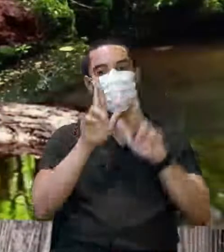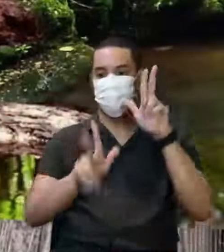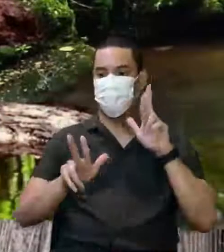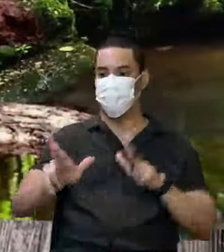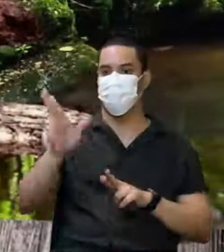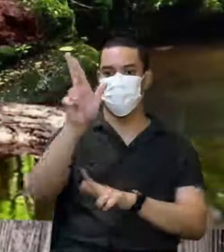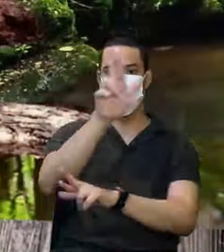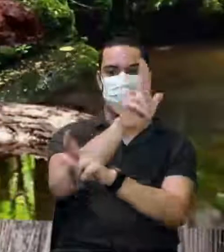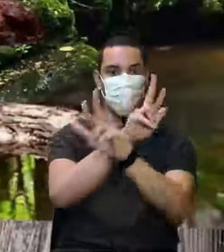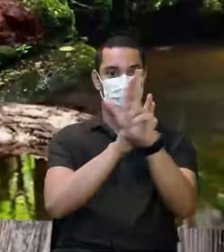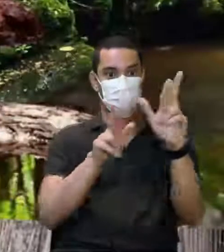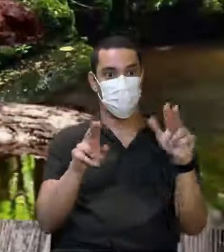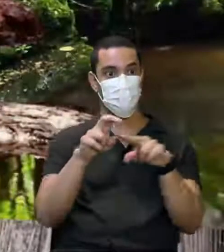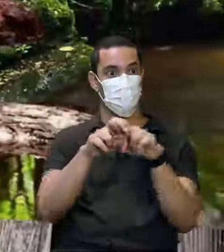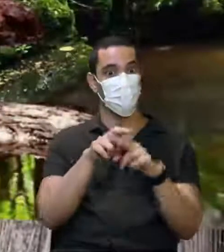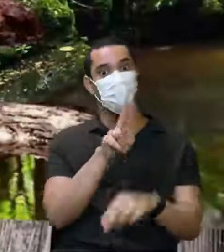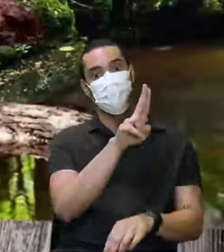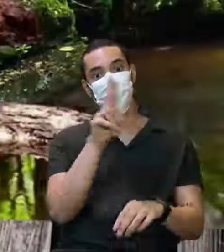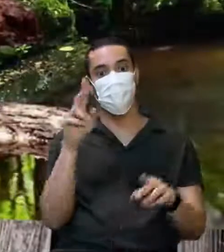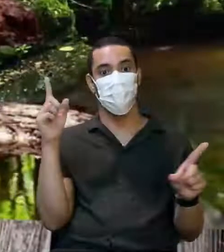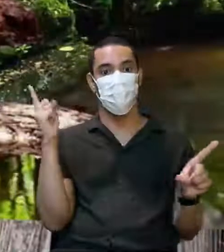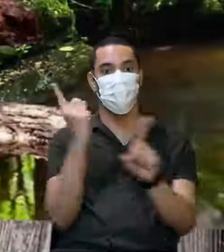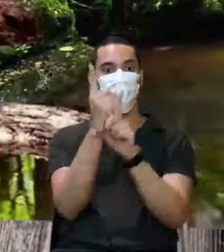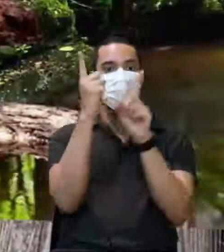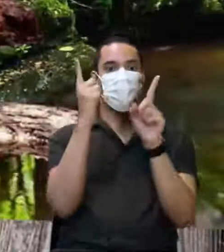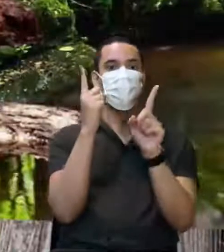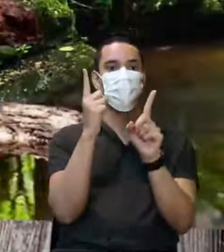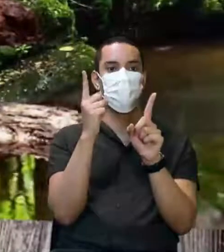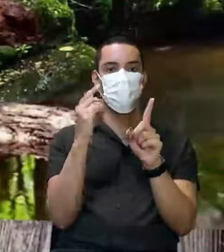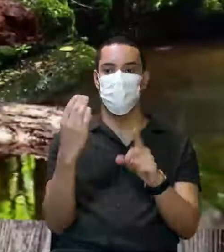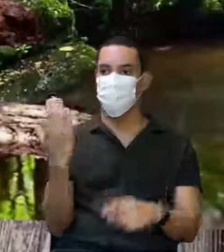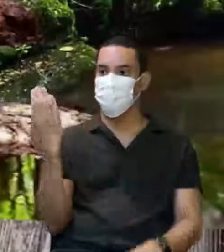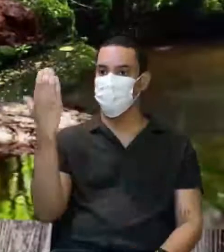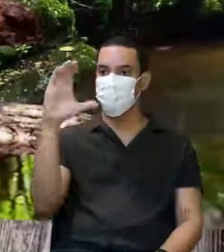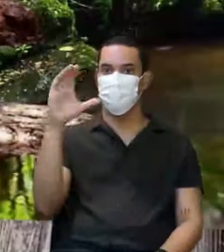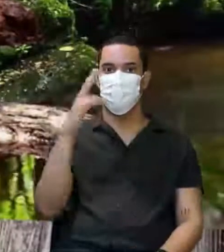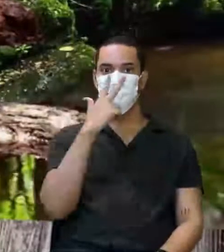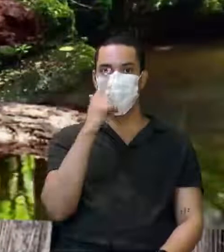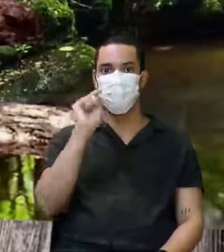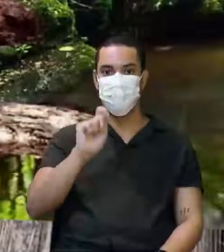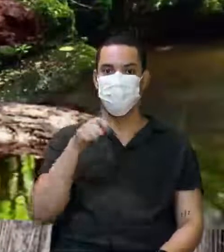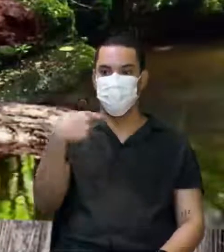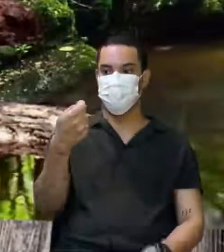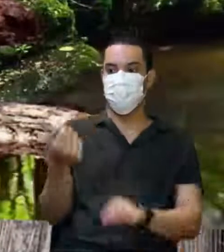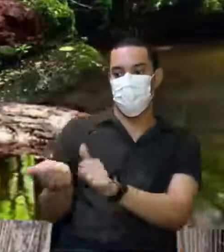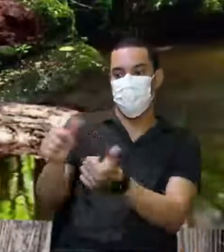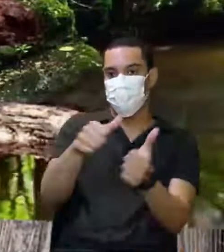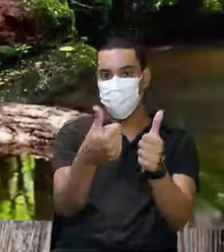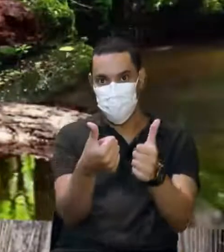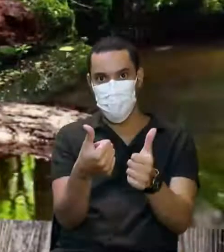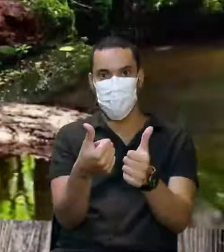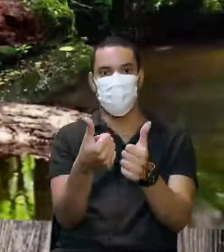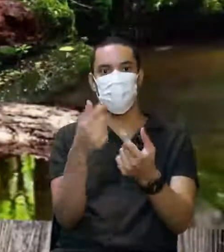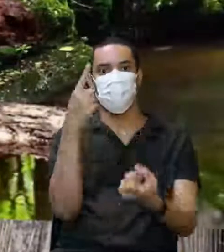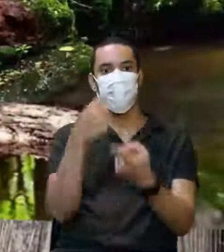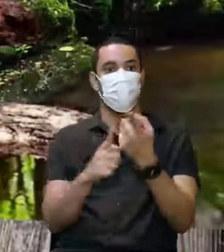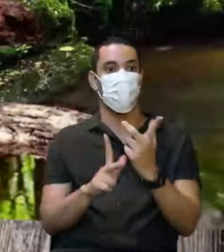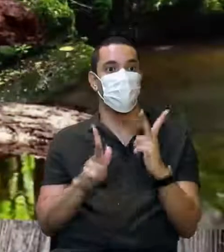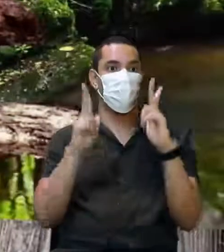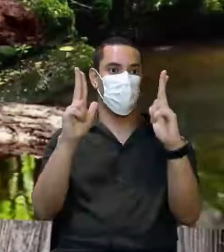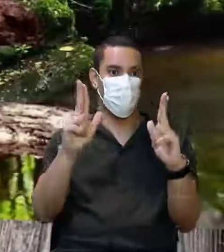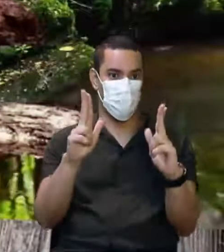interessante. E aí o nome da região que ele foi encontrado foi o nome que eles foram batizados. Com o mesmo gênero, Australopithecus, aí